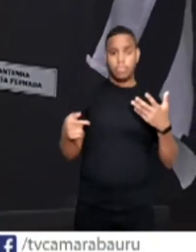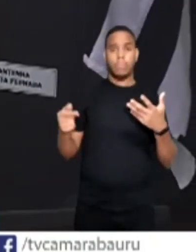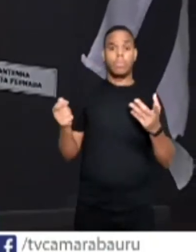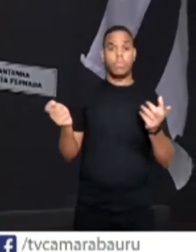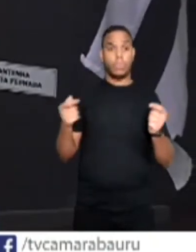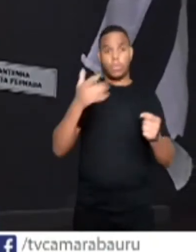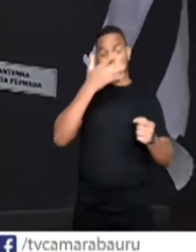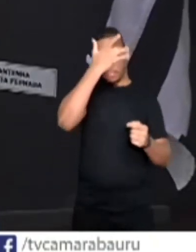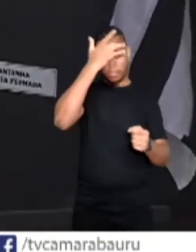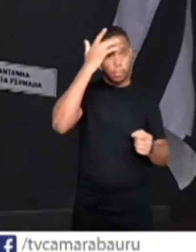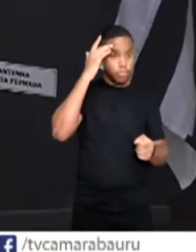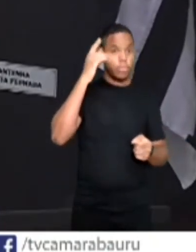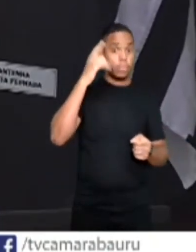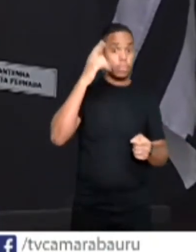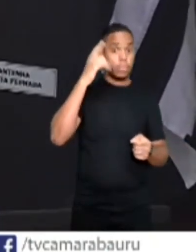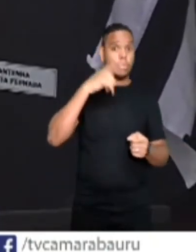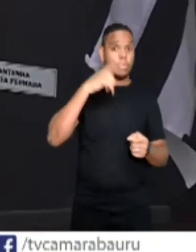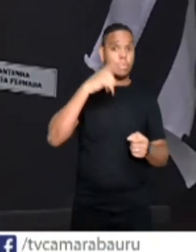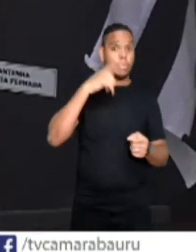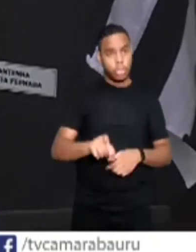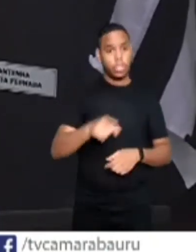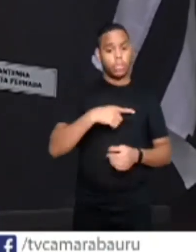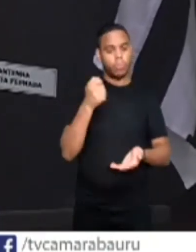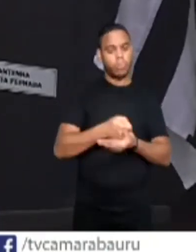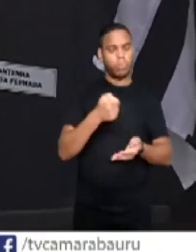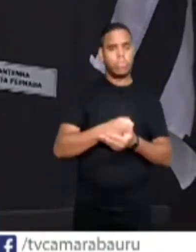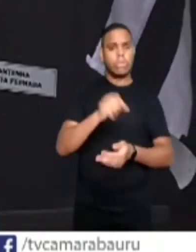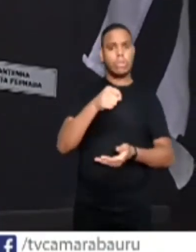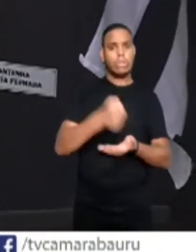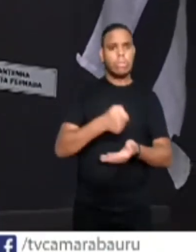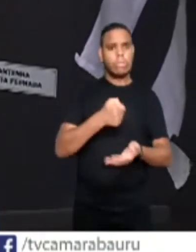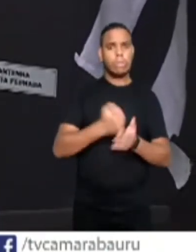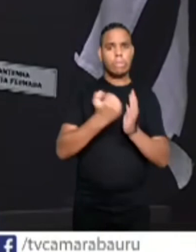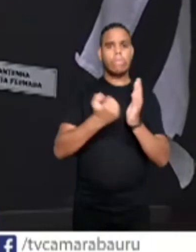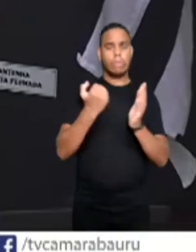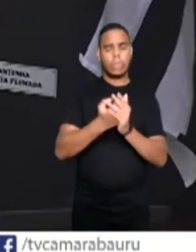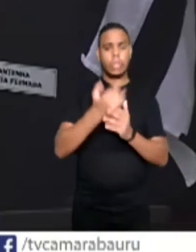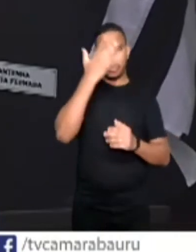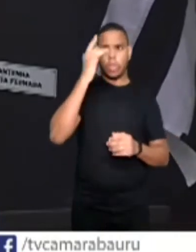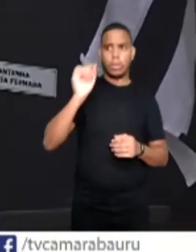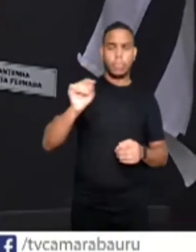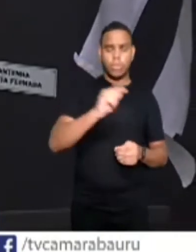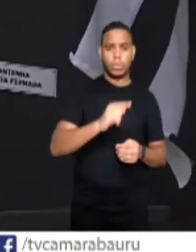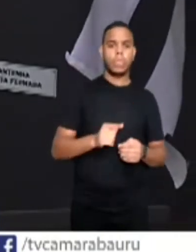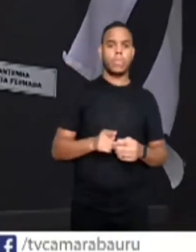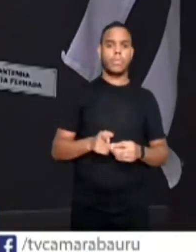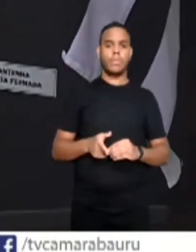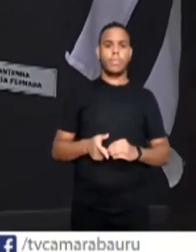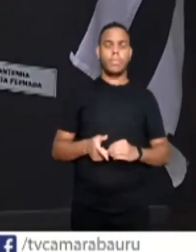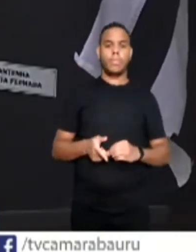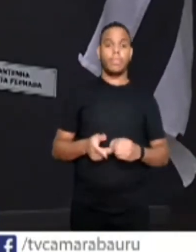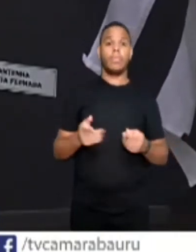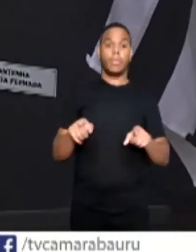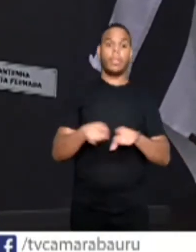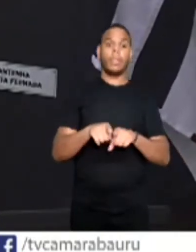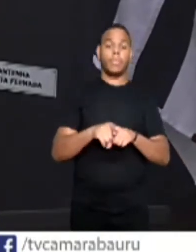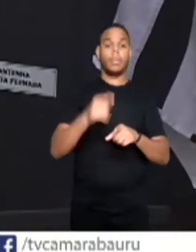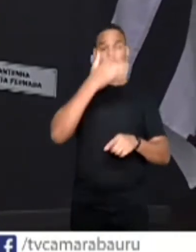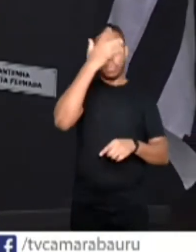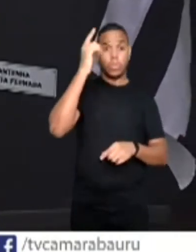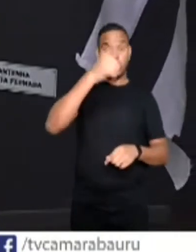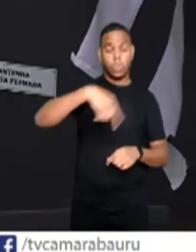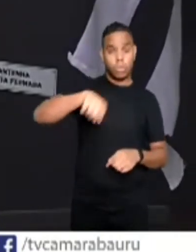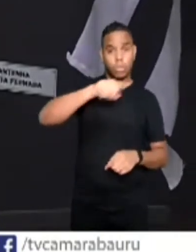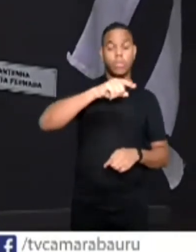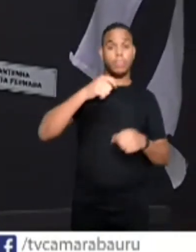tenham o seu direito de cobrar, sim, do poder público, dos agentes públicos que representam. Mas também cabe às pessoas, de uma